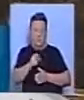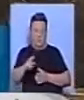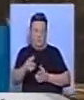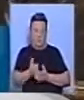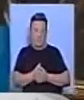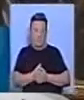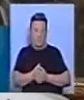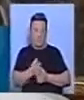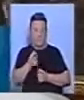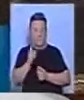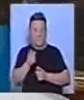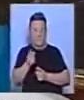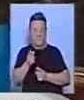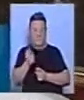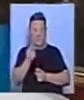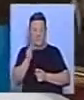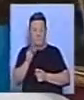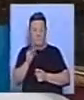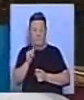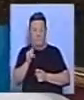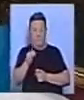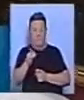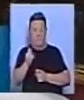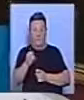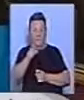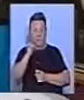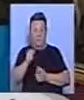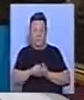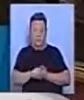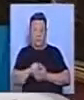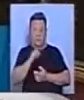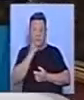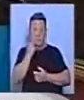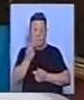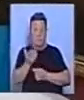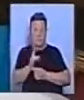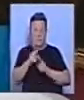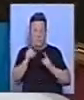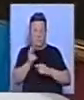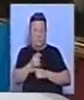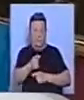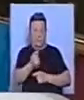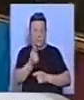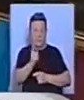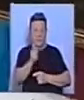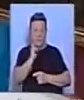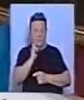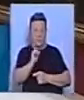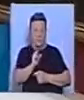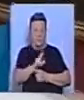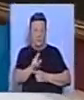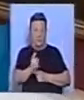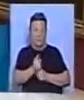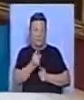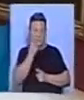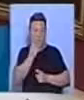que que frio nem comenda e que se pode ver por exemplo neste quadro que é uma peça importante da exposição porque